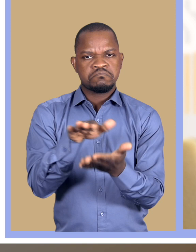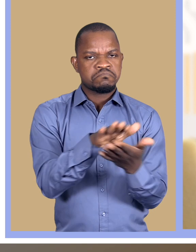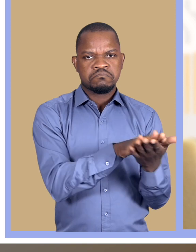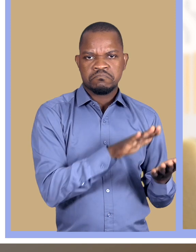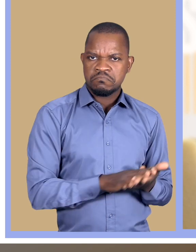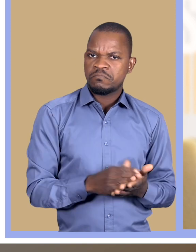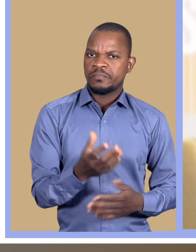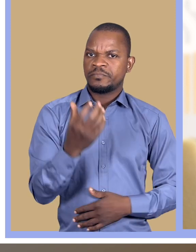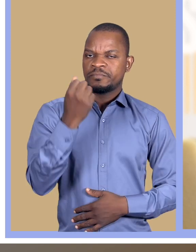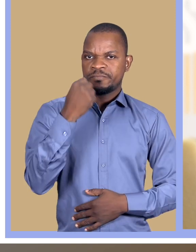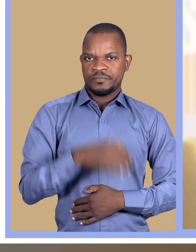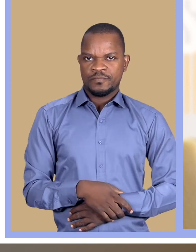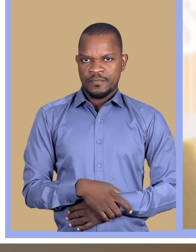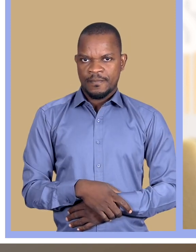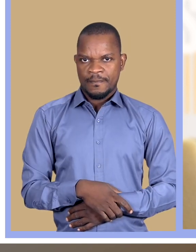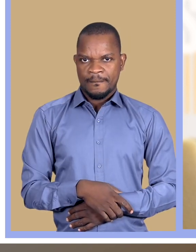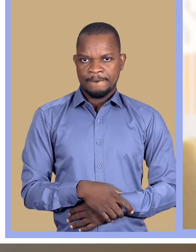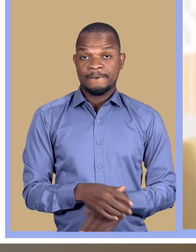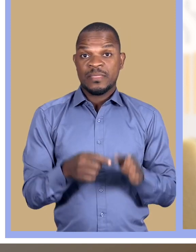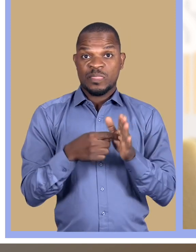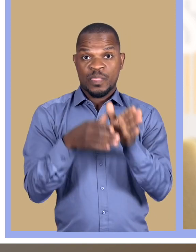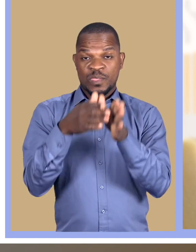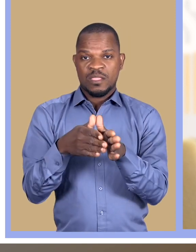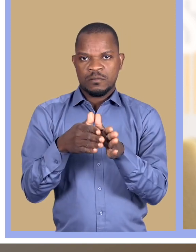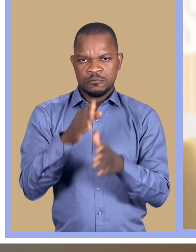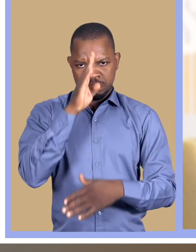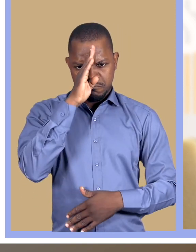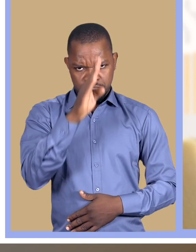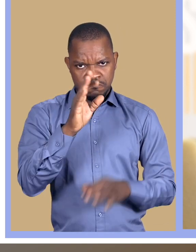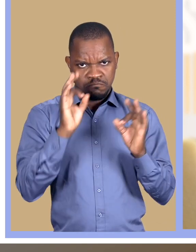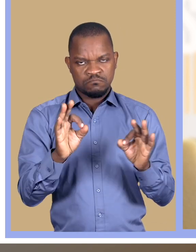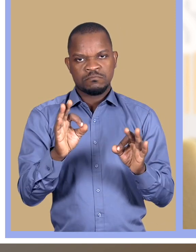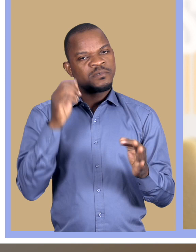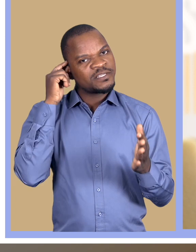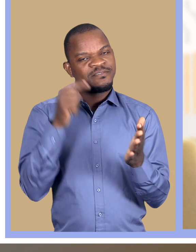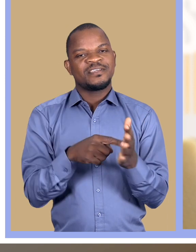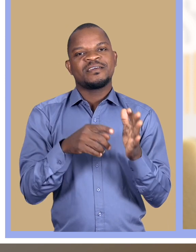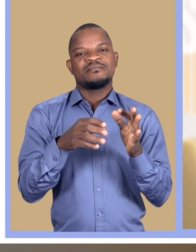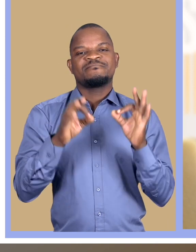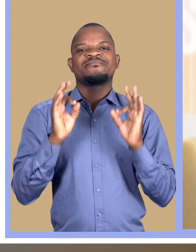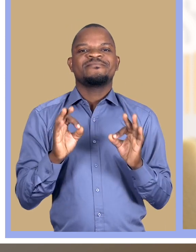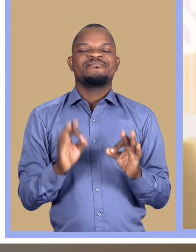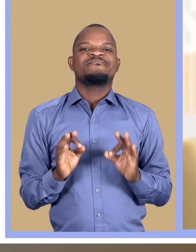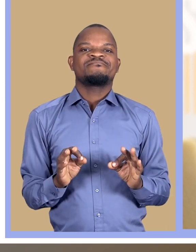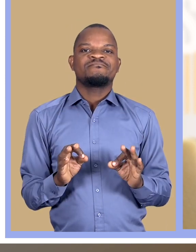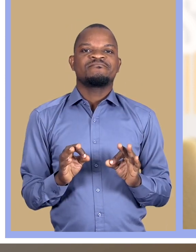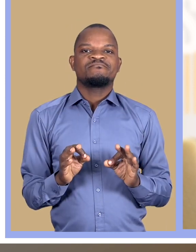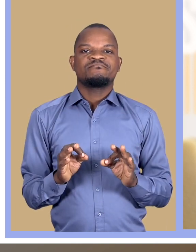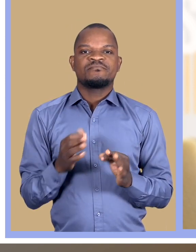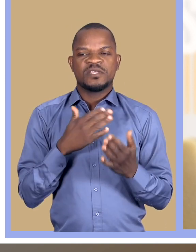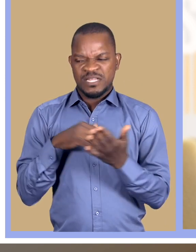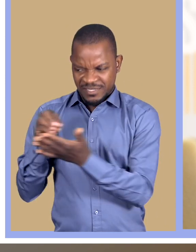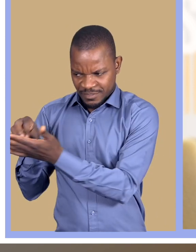pessoa ambientalmente correta é uma pessoa automaticamente chique. Então era trazer este conceito